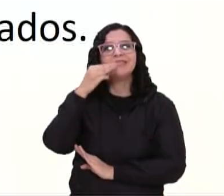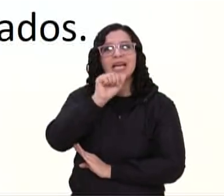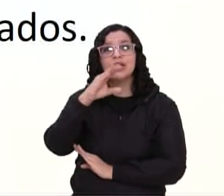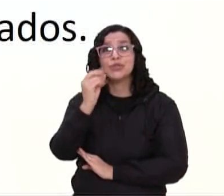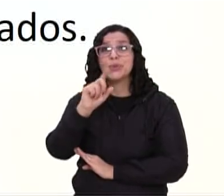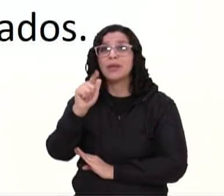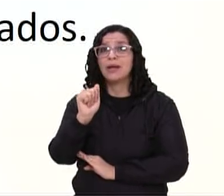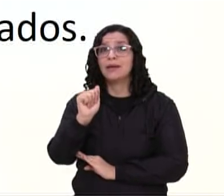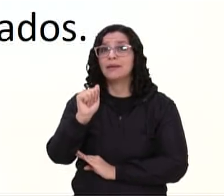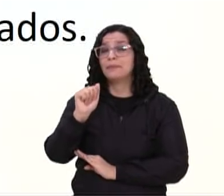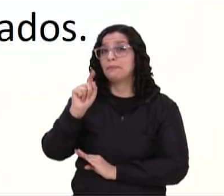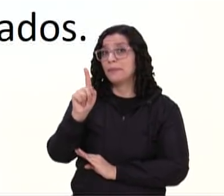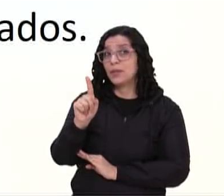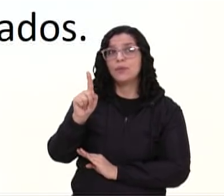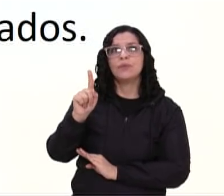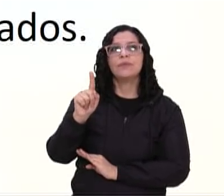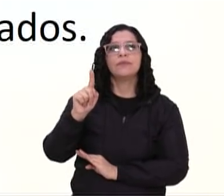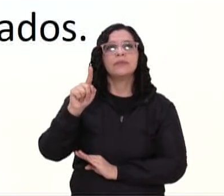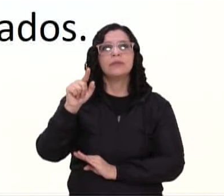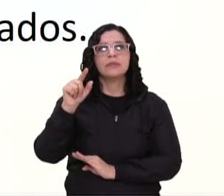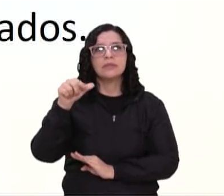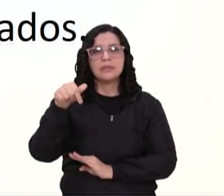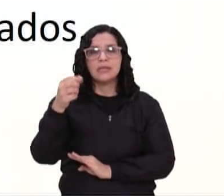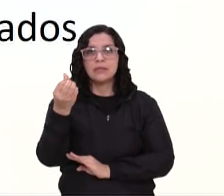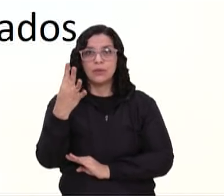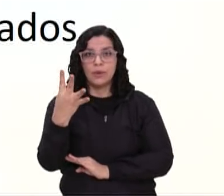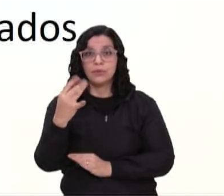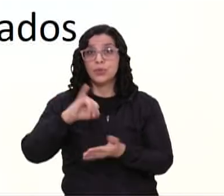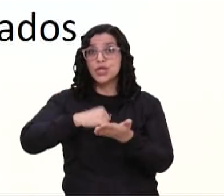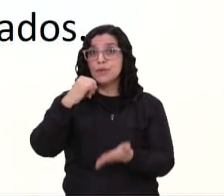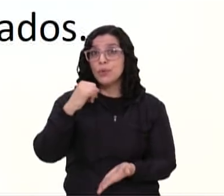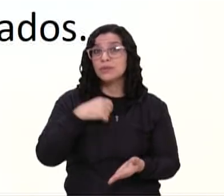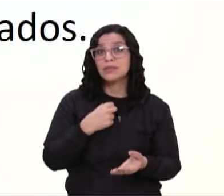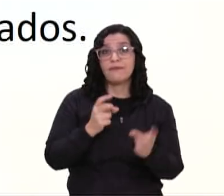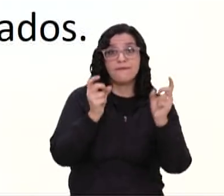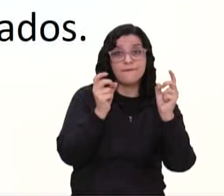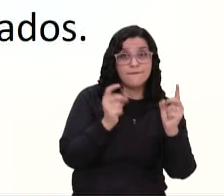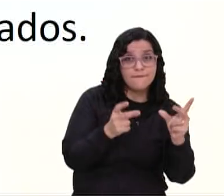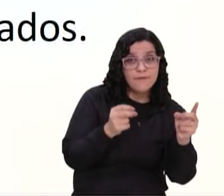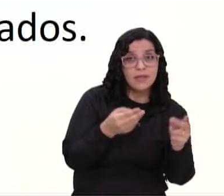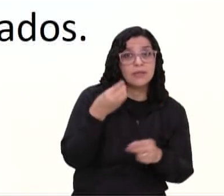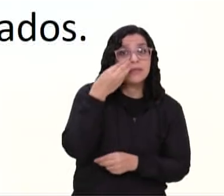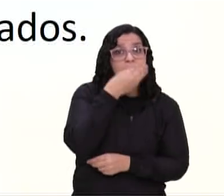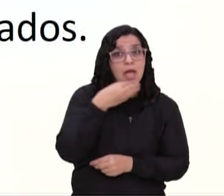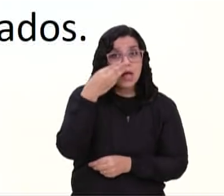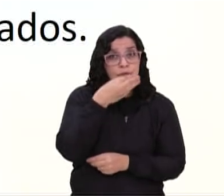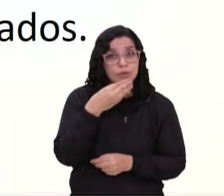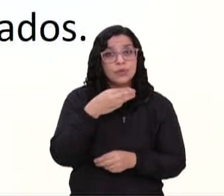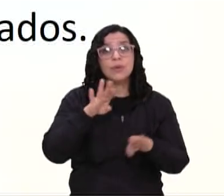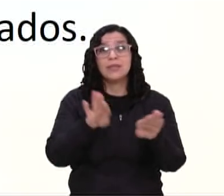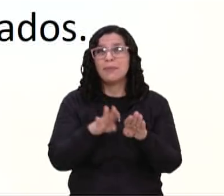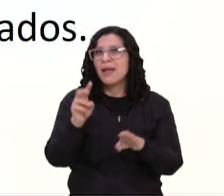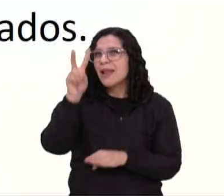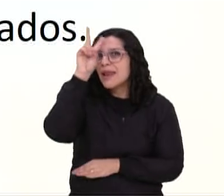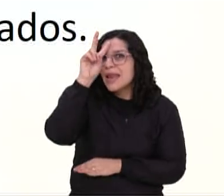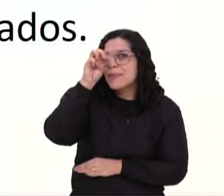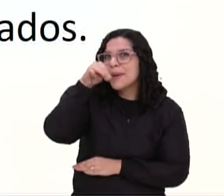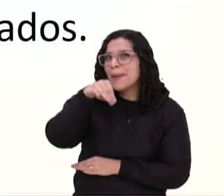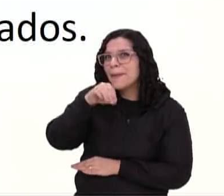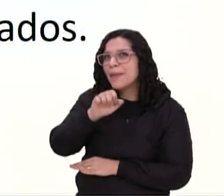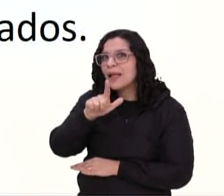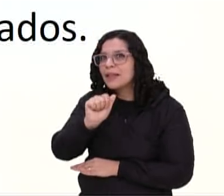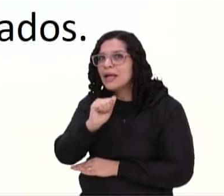1764. O que ele fazia? Elevava o imposto principalmente sobre o açúcar e seus derivados. Lembre-se que o melaço